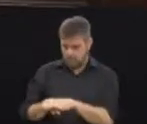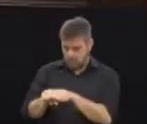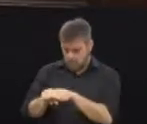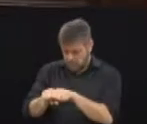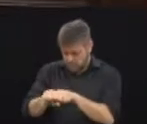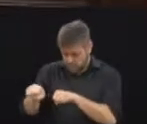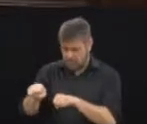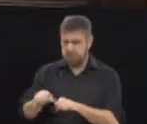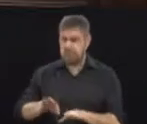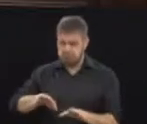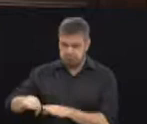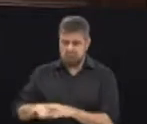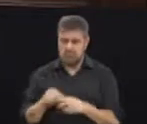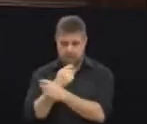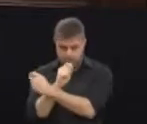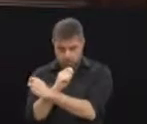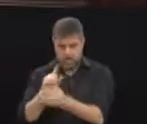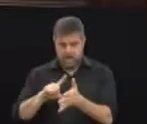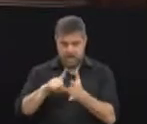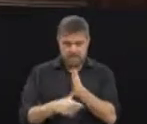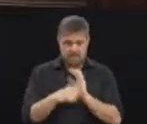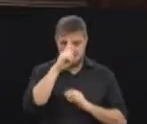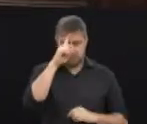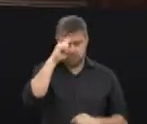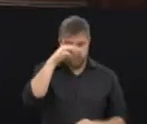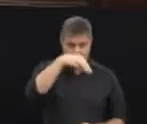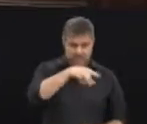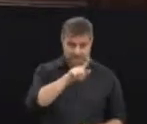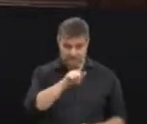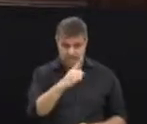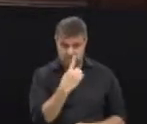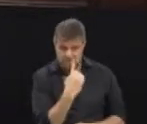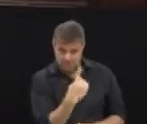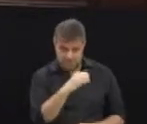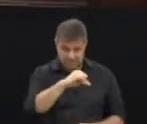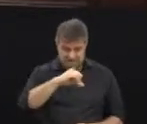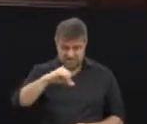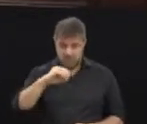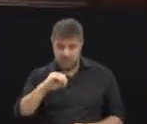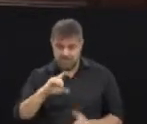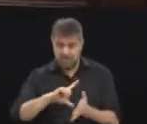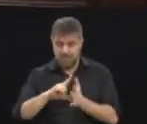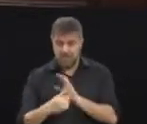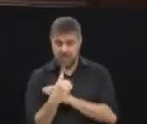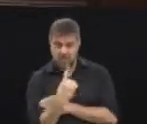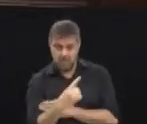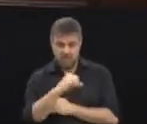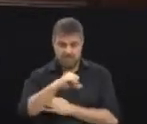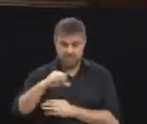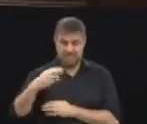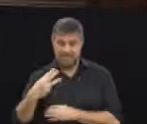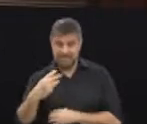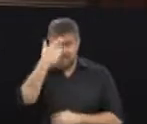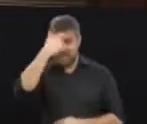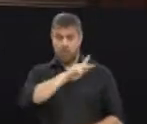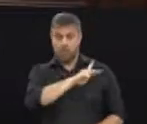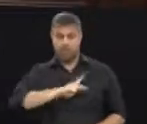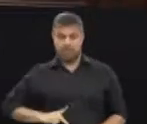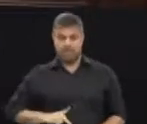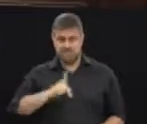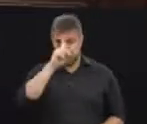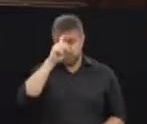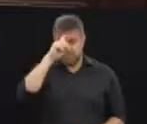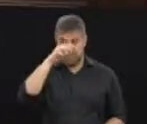rápido até. Eu terminei a minha residência em 1990 e em 93 eu assumi a presidência do Mário